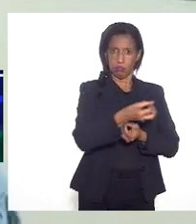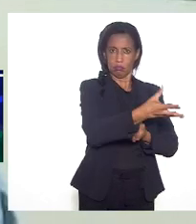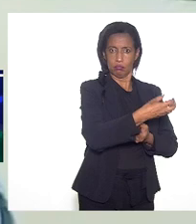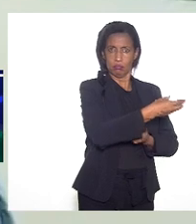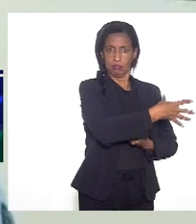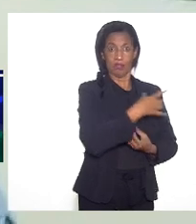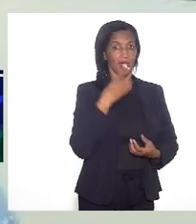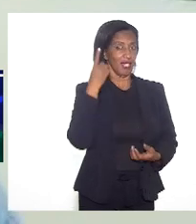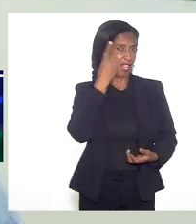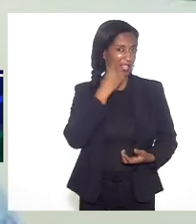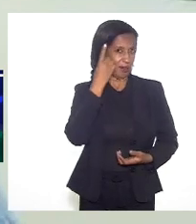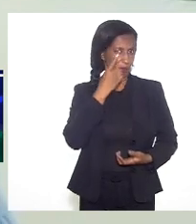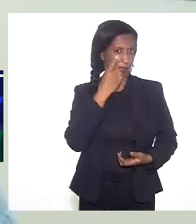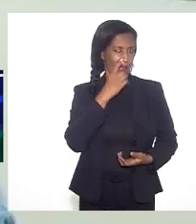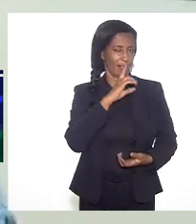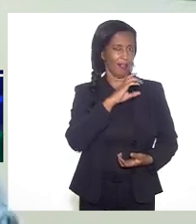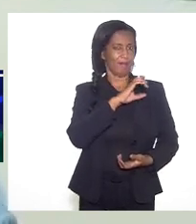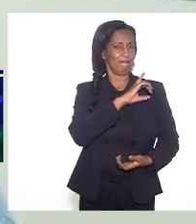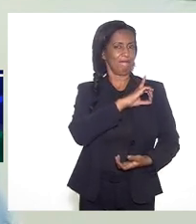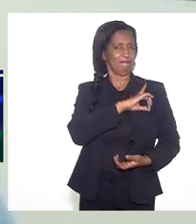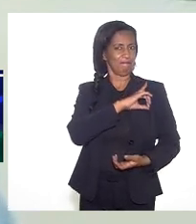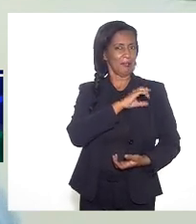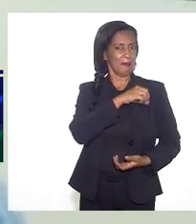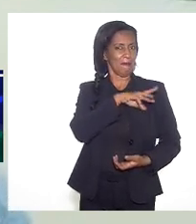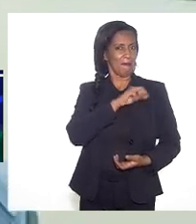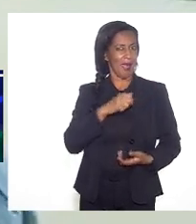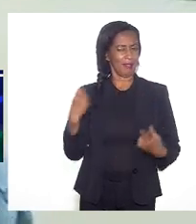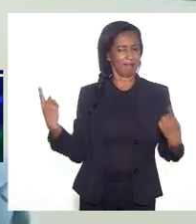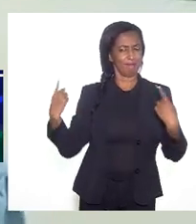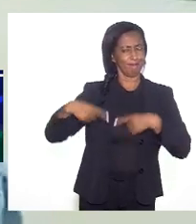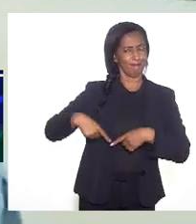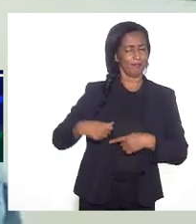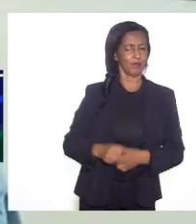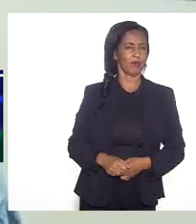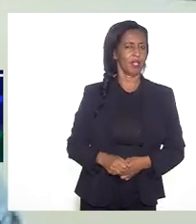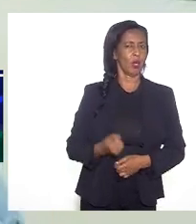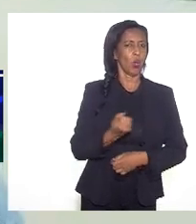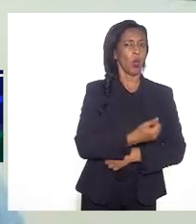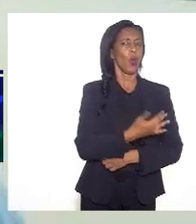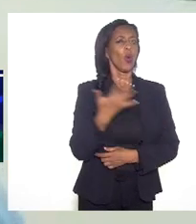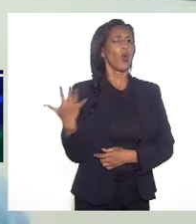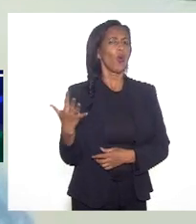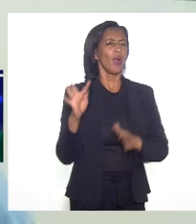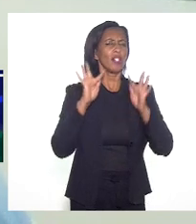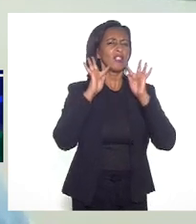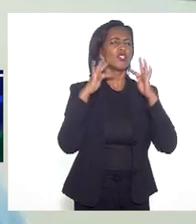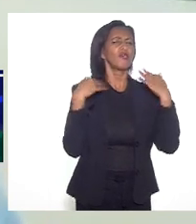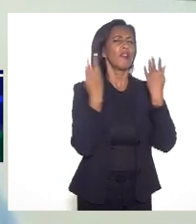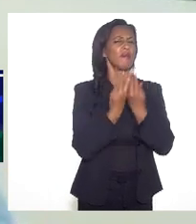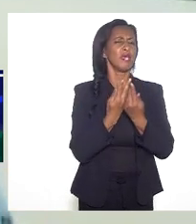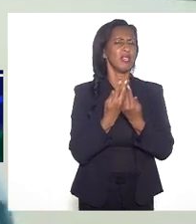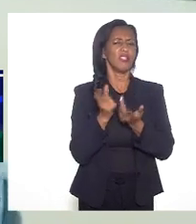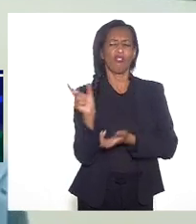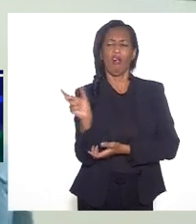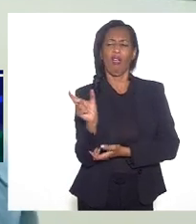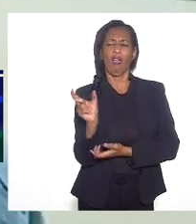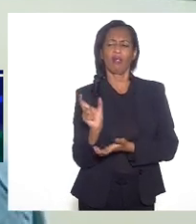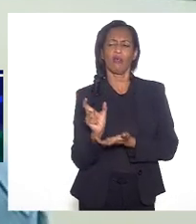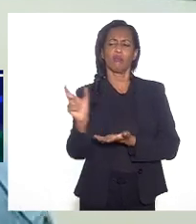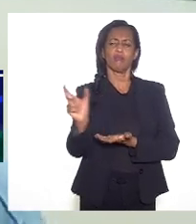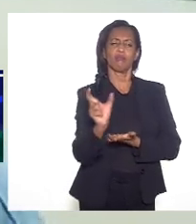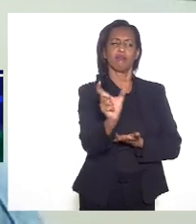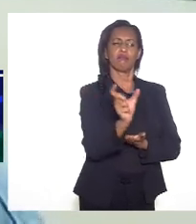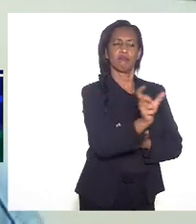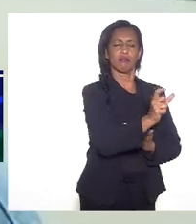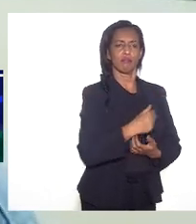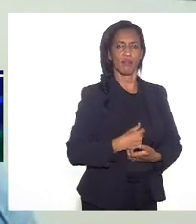a deputada Marta Rocha me fez o desafio. Quantas famílias poderiam atender? Aí eu fui